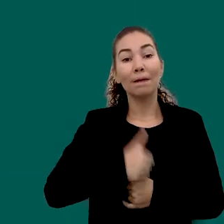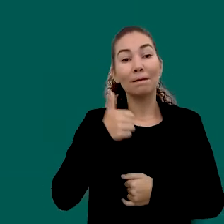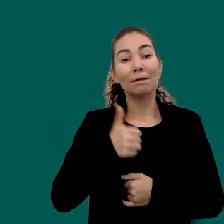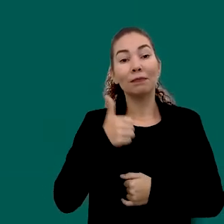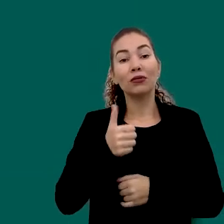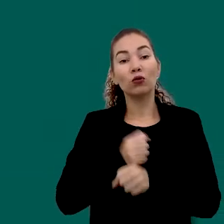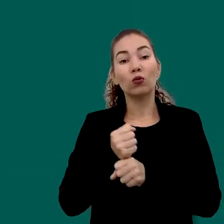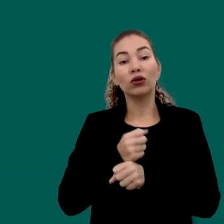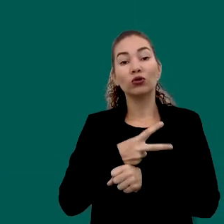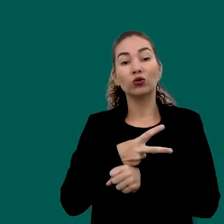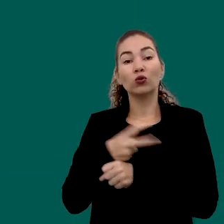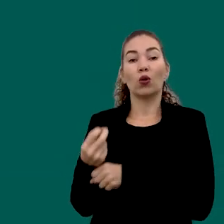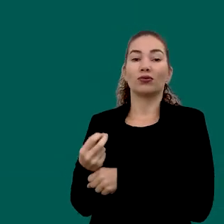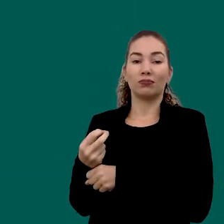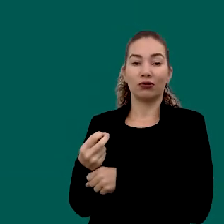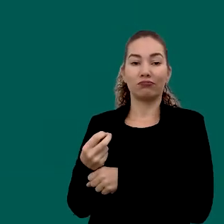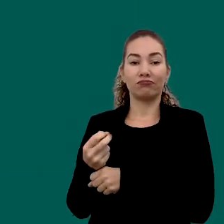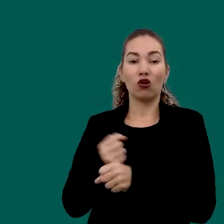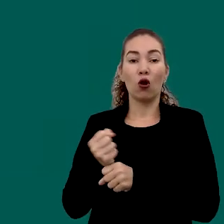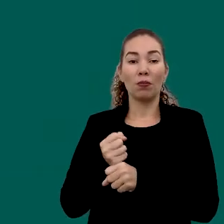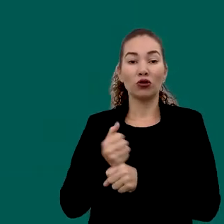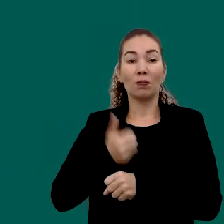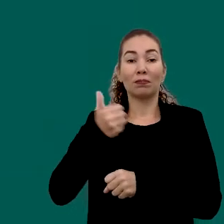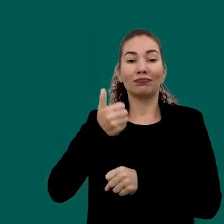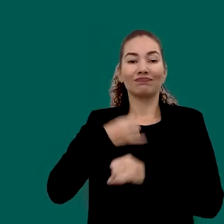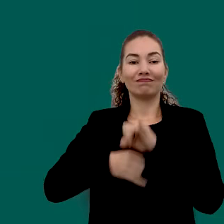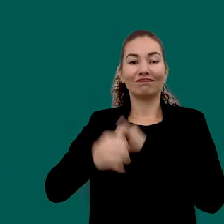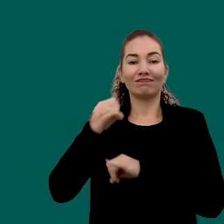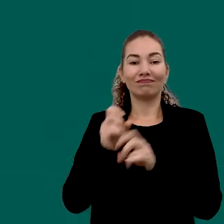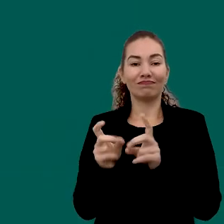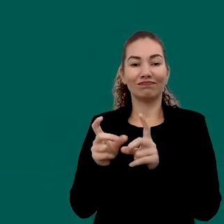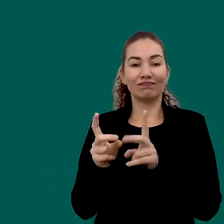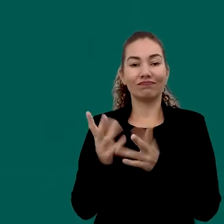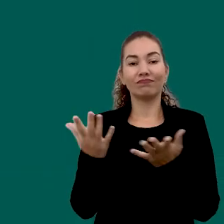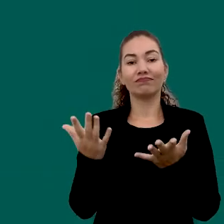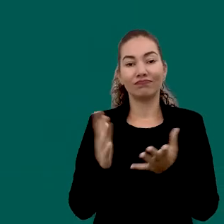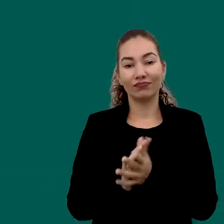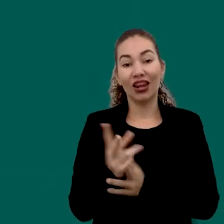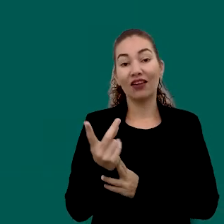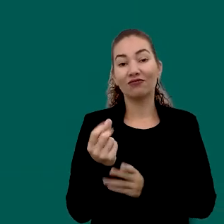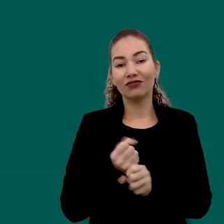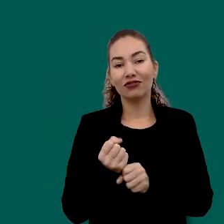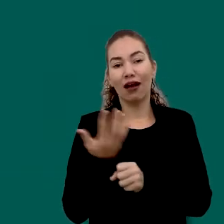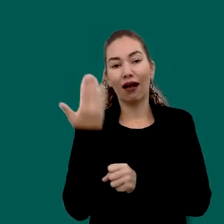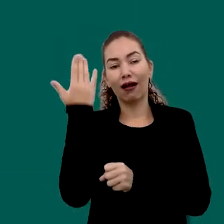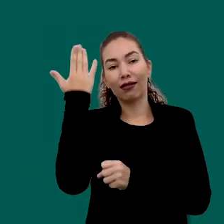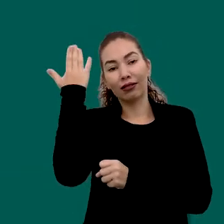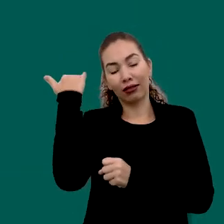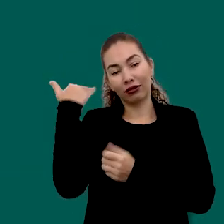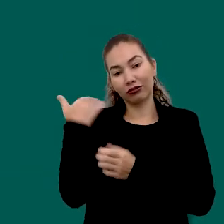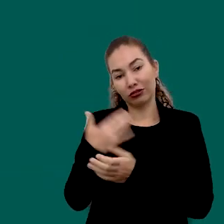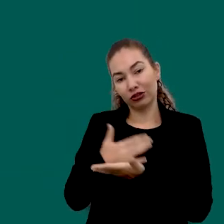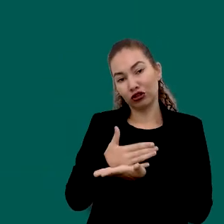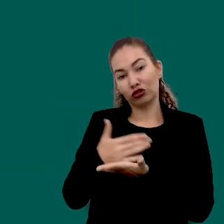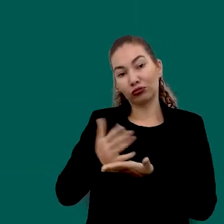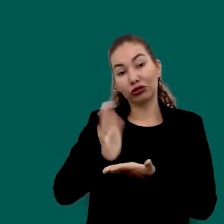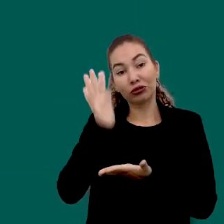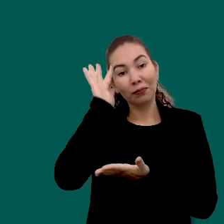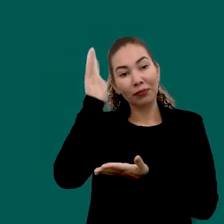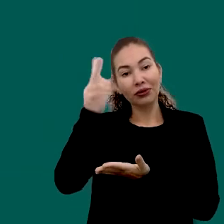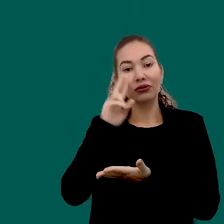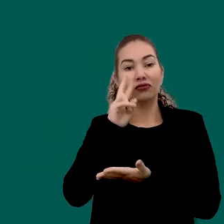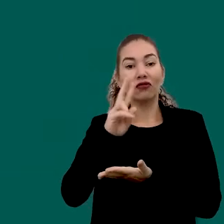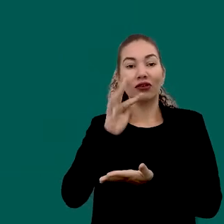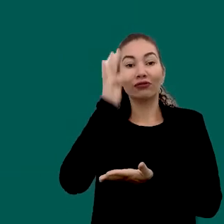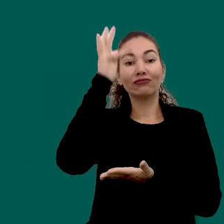no ano 2000. Estamos falando de 20 anos atrás, quando isso aqui era tudo mato, né? Eles já estavam pensando, eles já conseguiam ver isso aqui